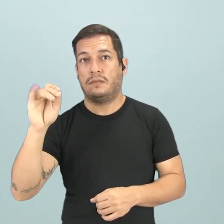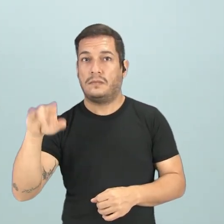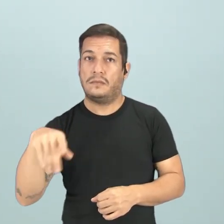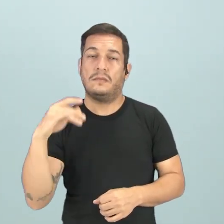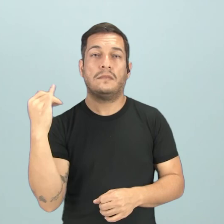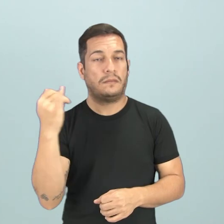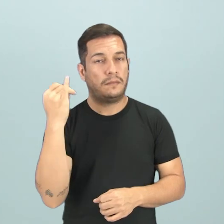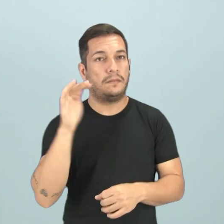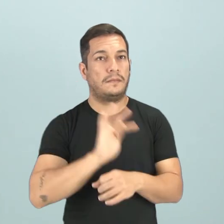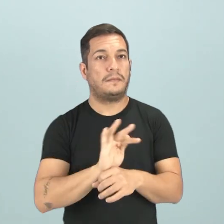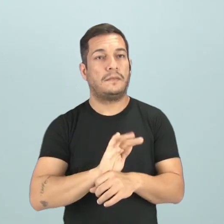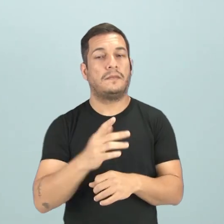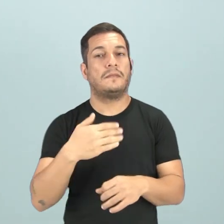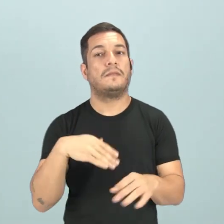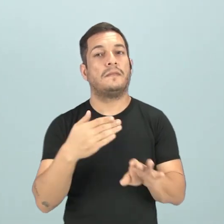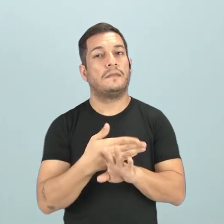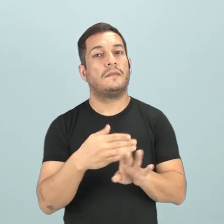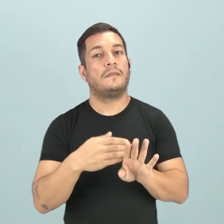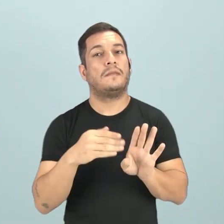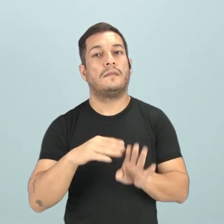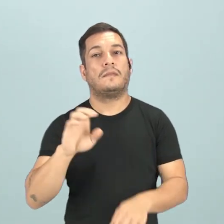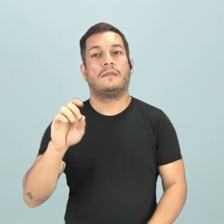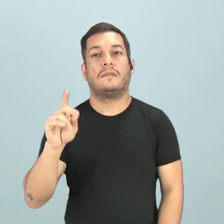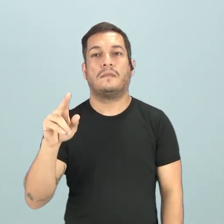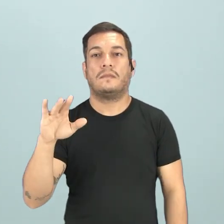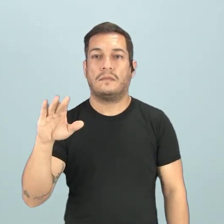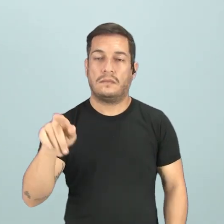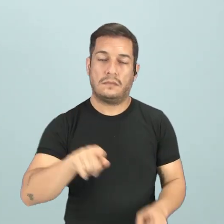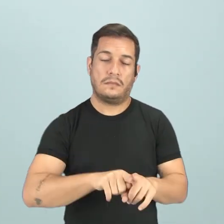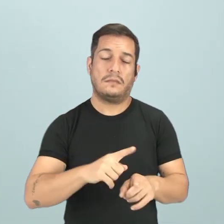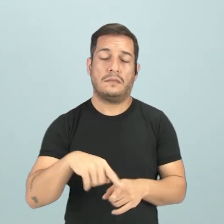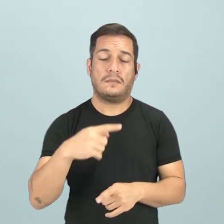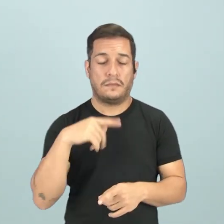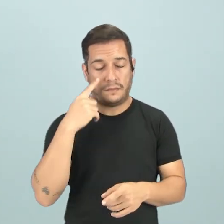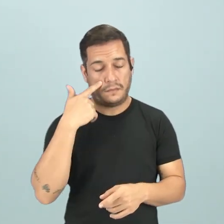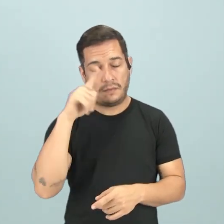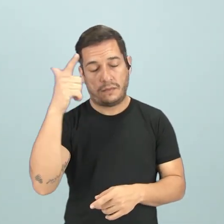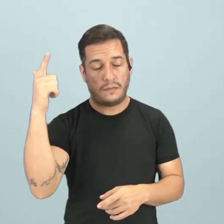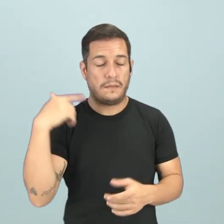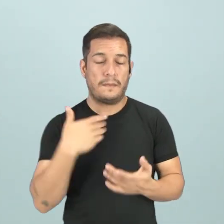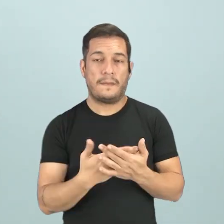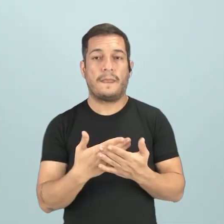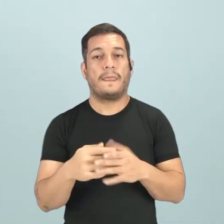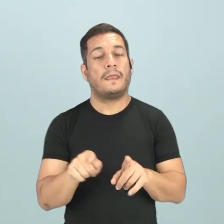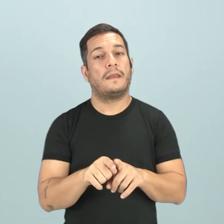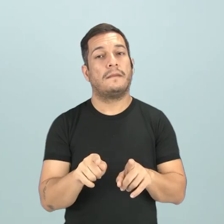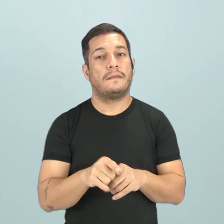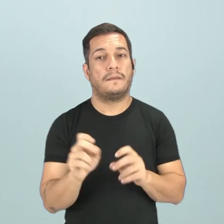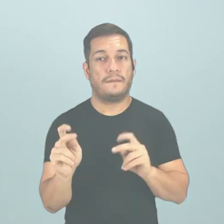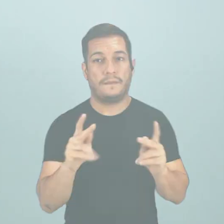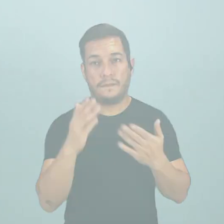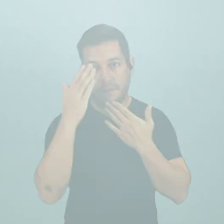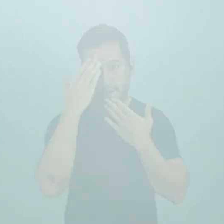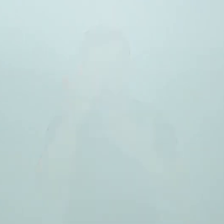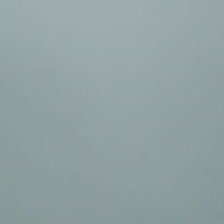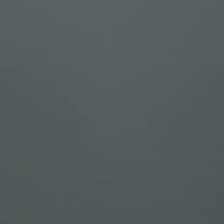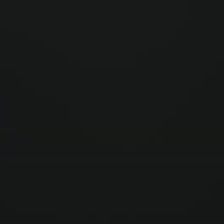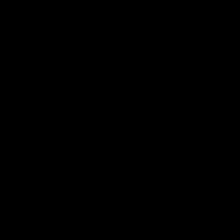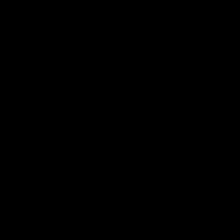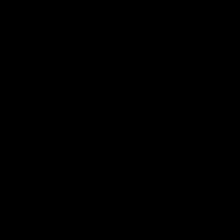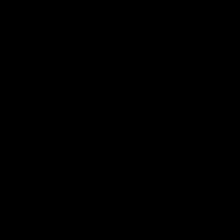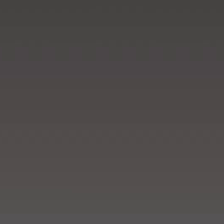também você pode acessar a plataforma Eduque, que você vai ver outras aulas iguais a essa, ok? Muito obrigado.